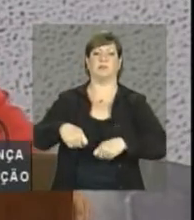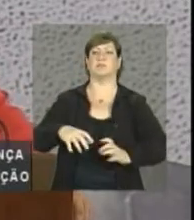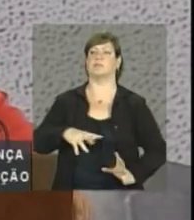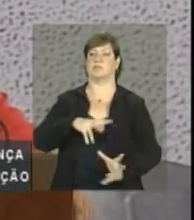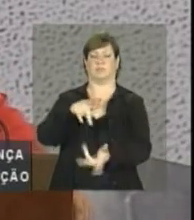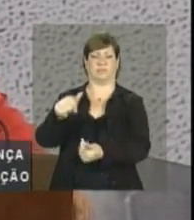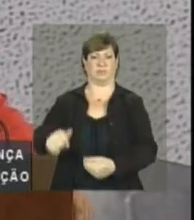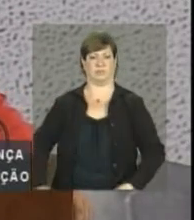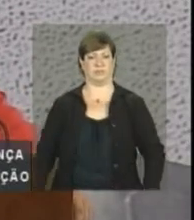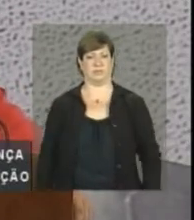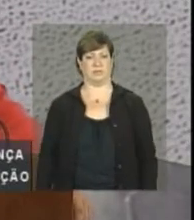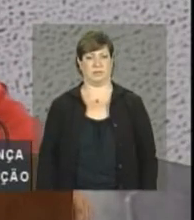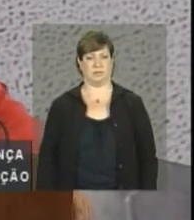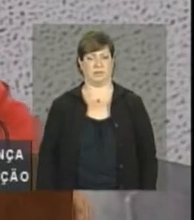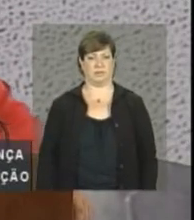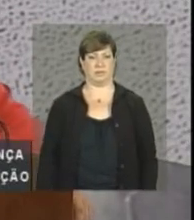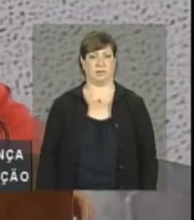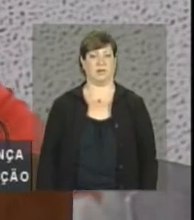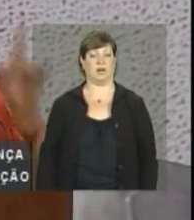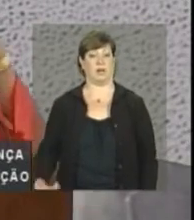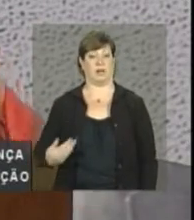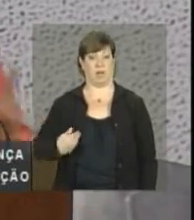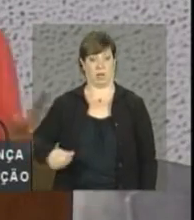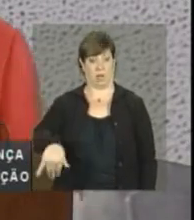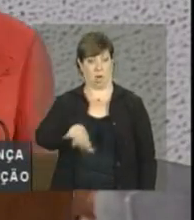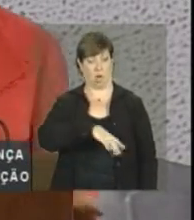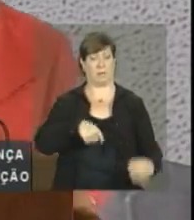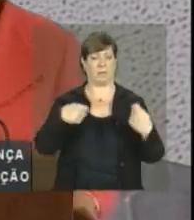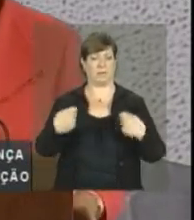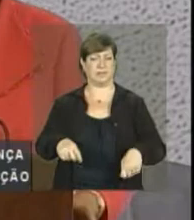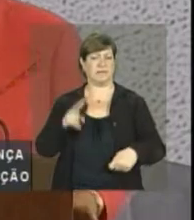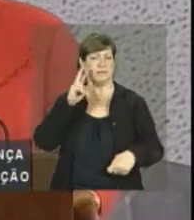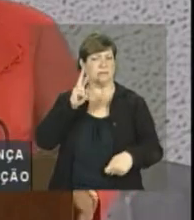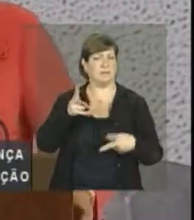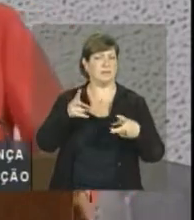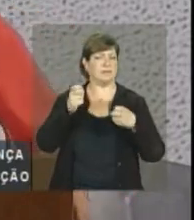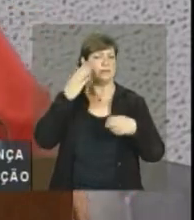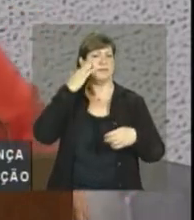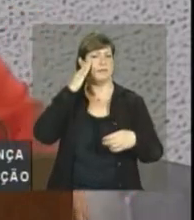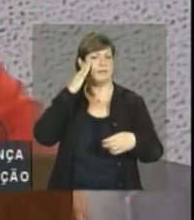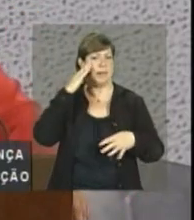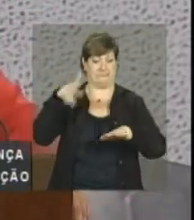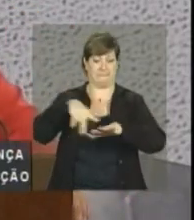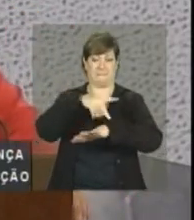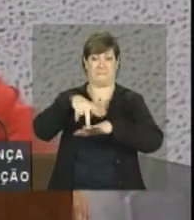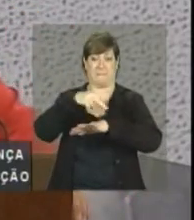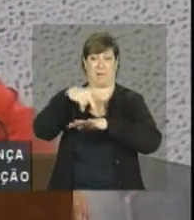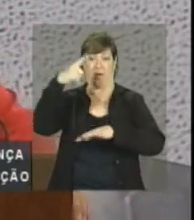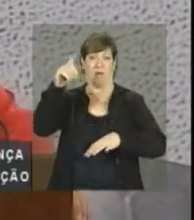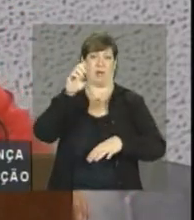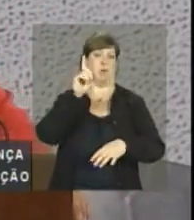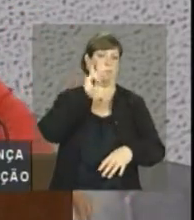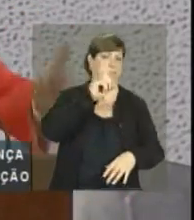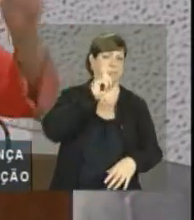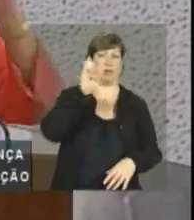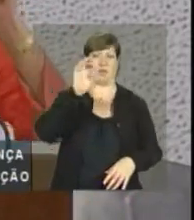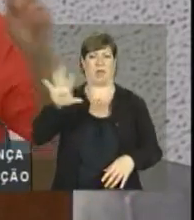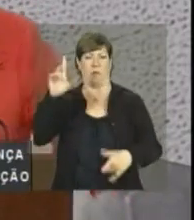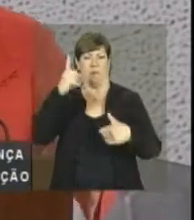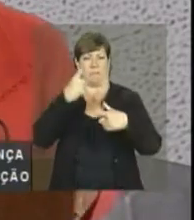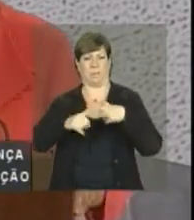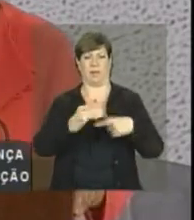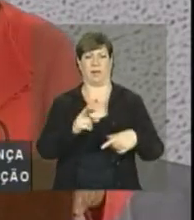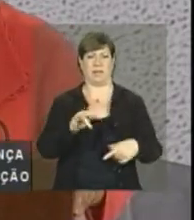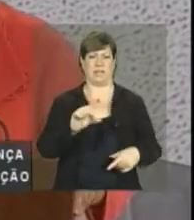internacionais. Nós vamos ter de perceber que não é trivial simples, que não